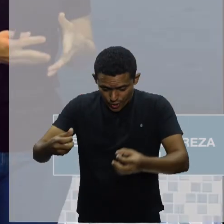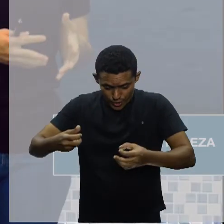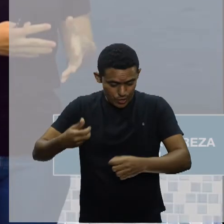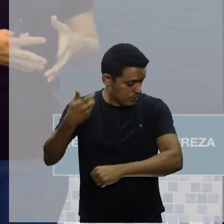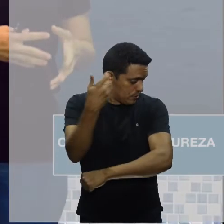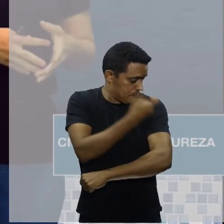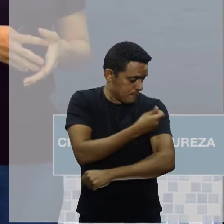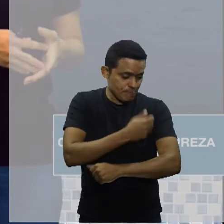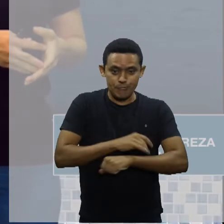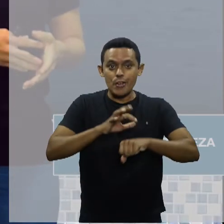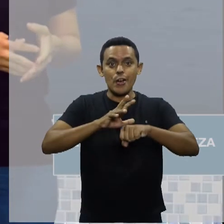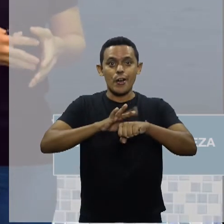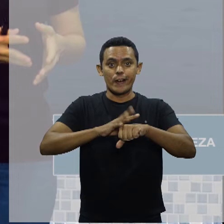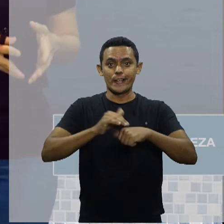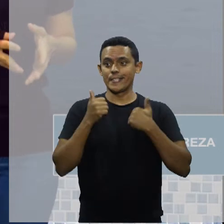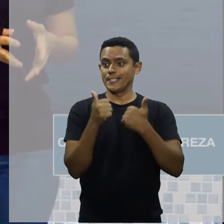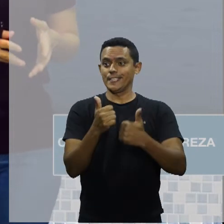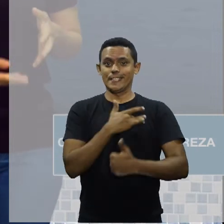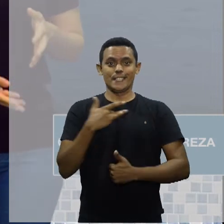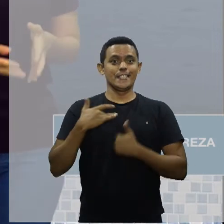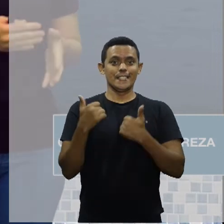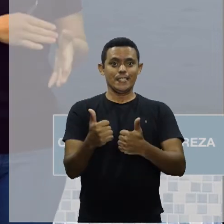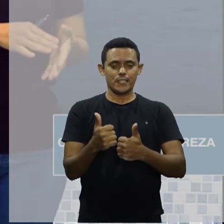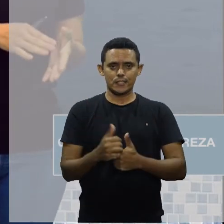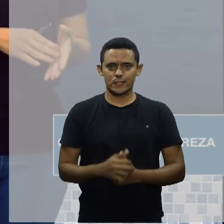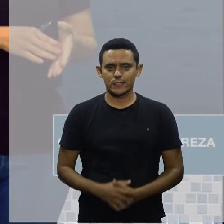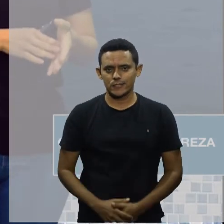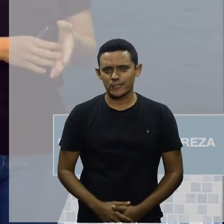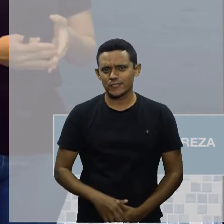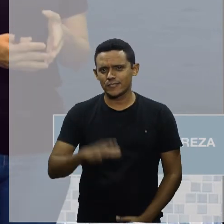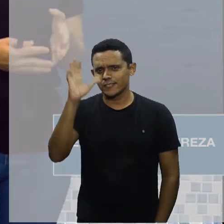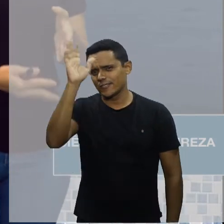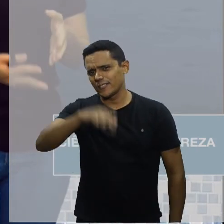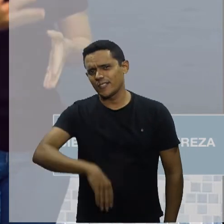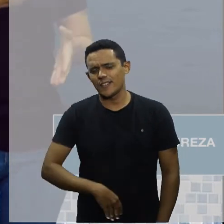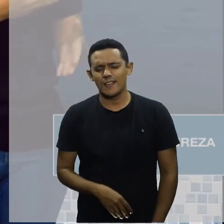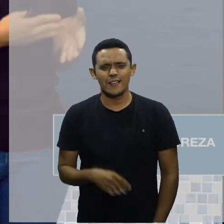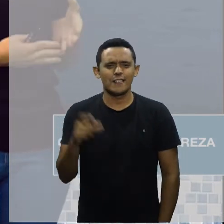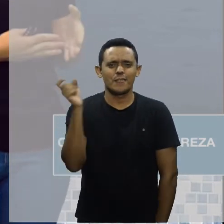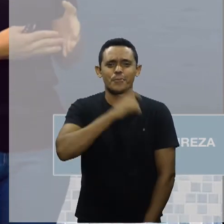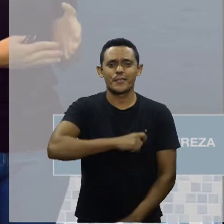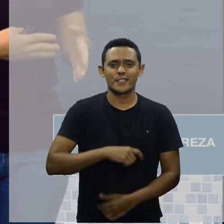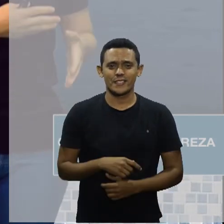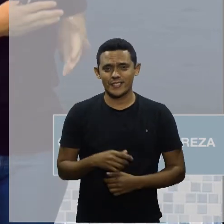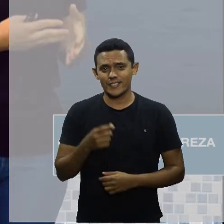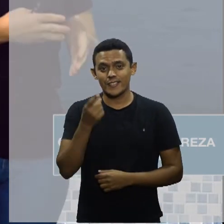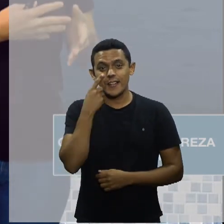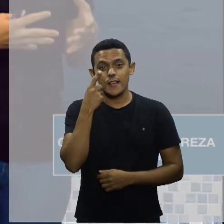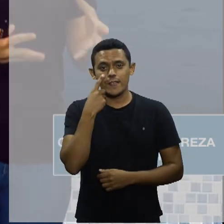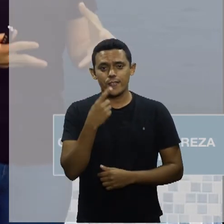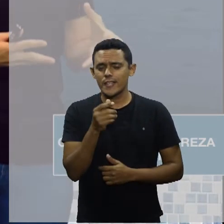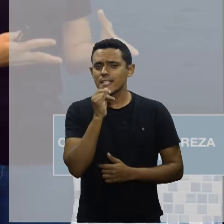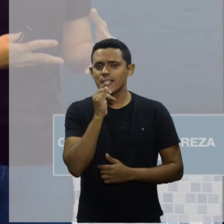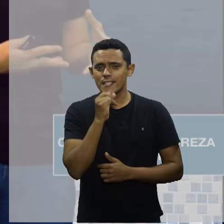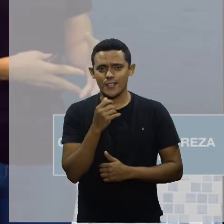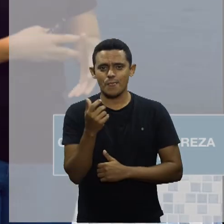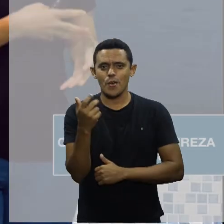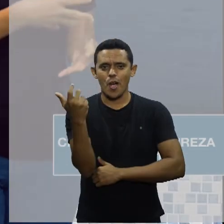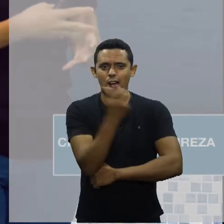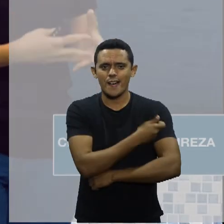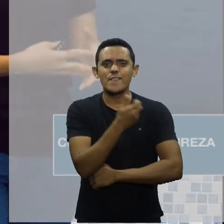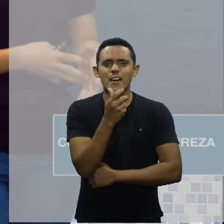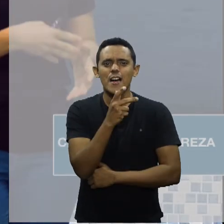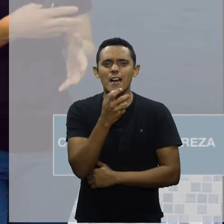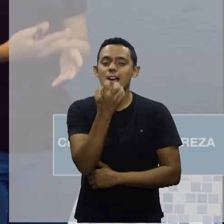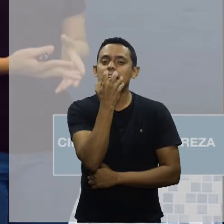o cartão de vacina do cão e lá estava dizendo coronavírus por quê? porque o coronavírus esse grupo de vírus